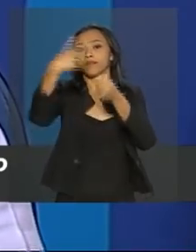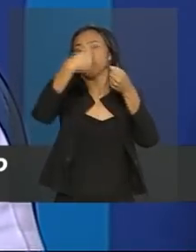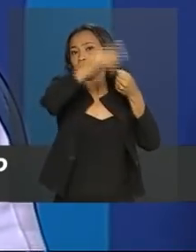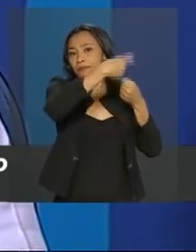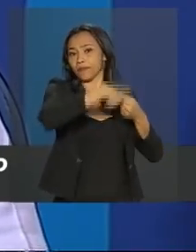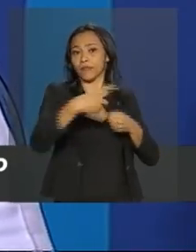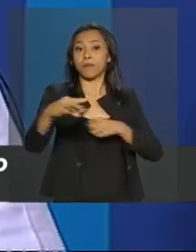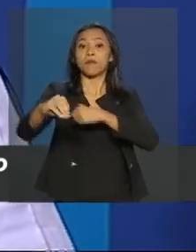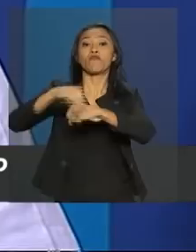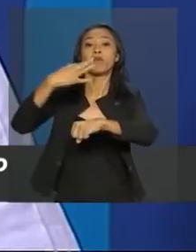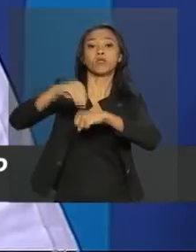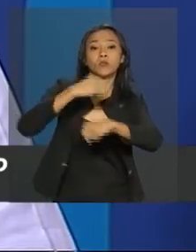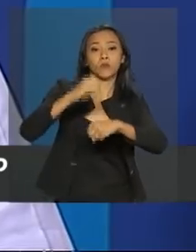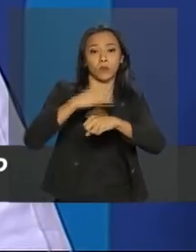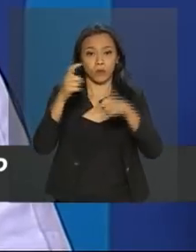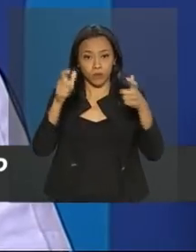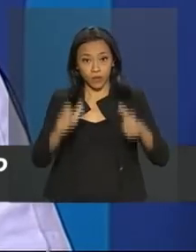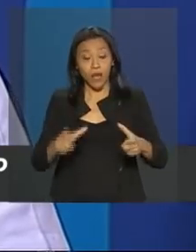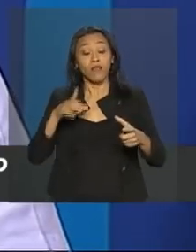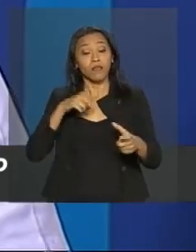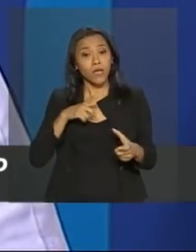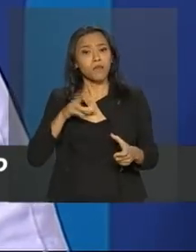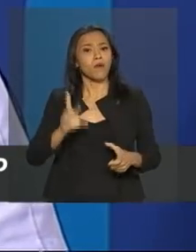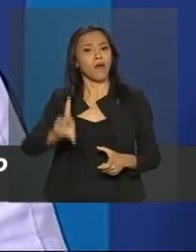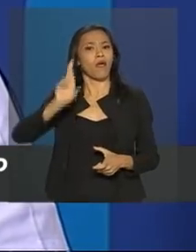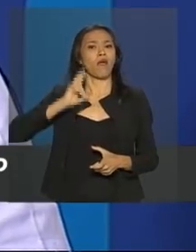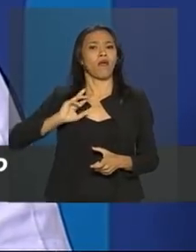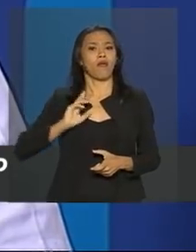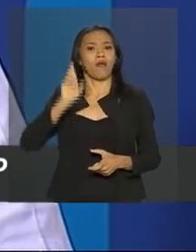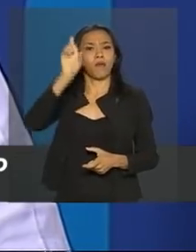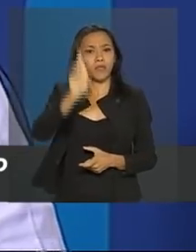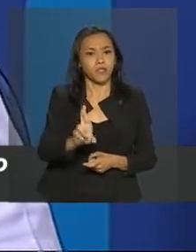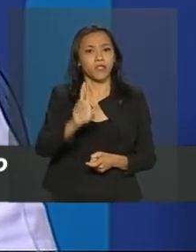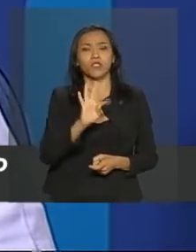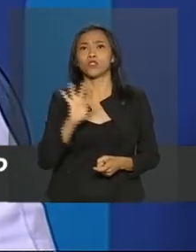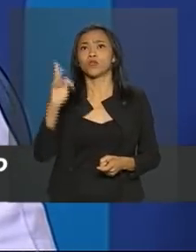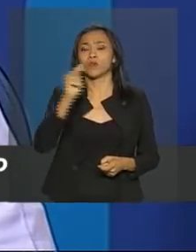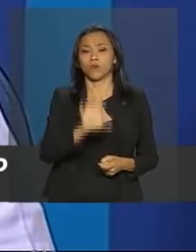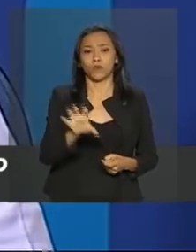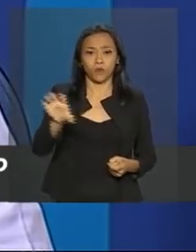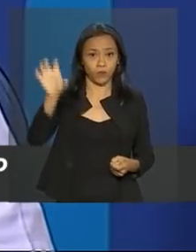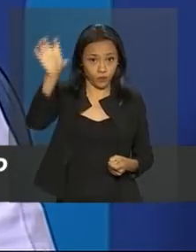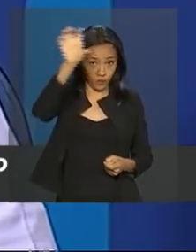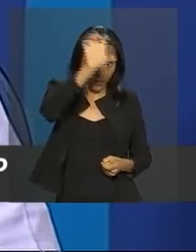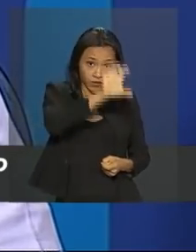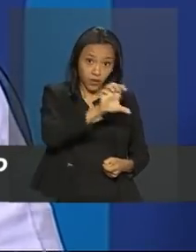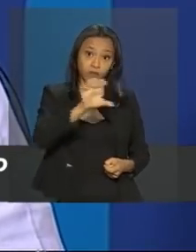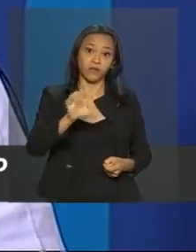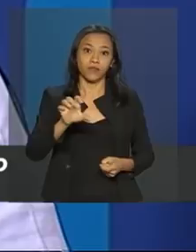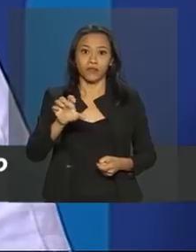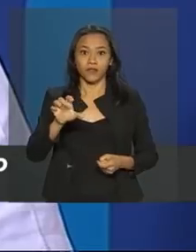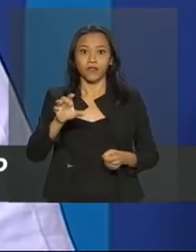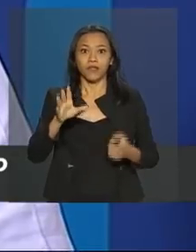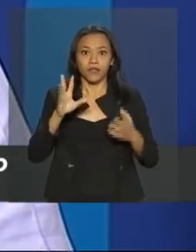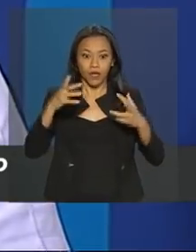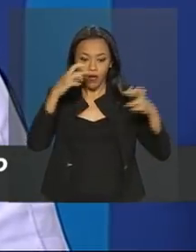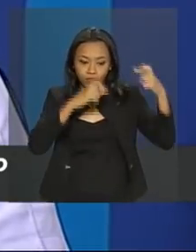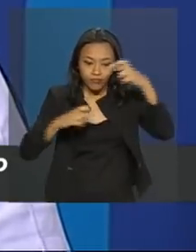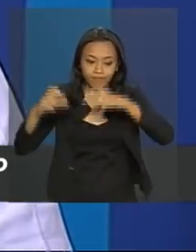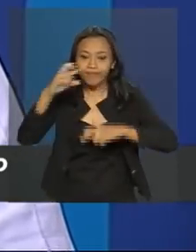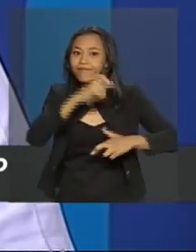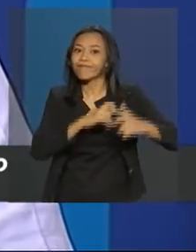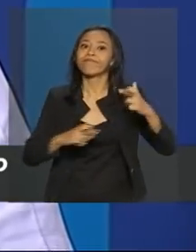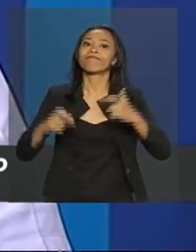temos representantes de todos os estados voltados para o inem para o enem então representante